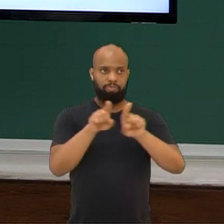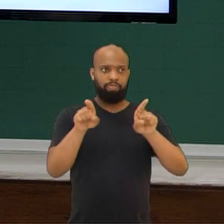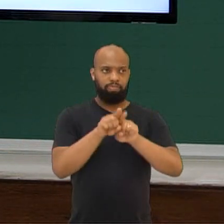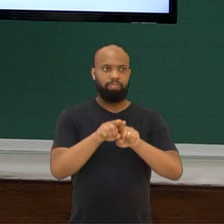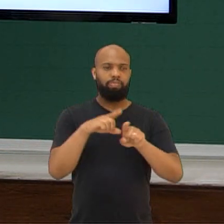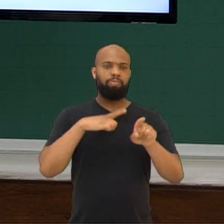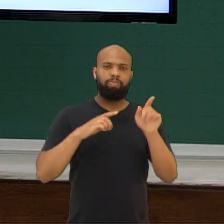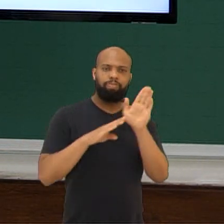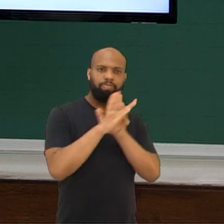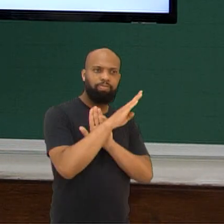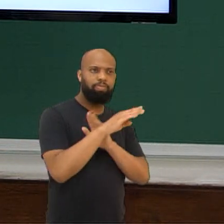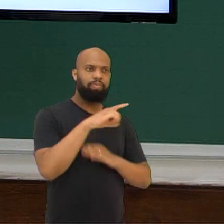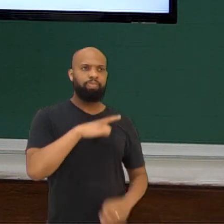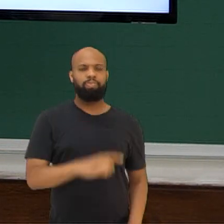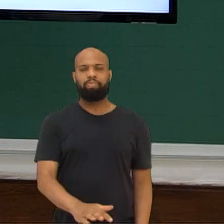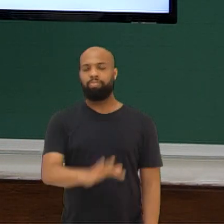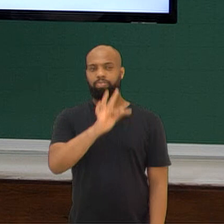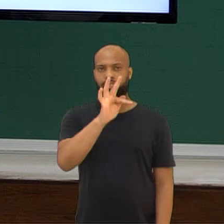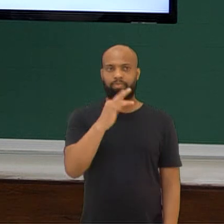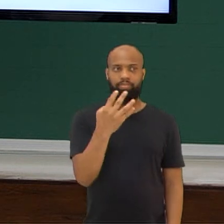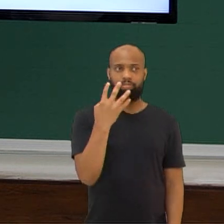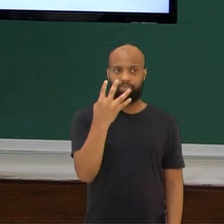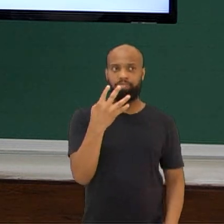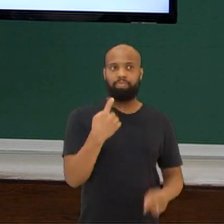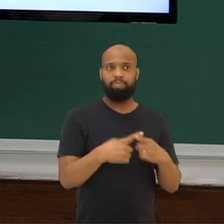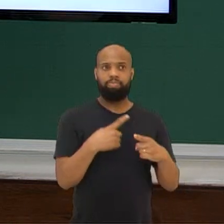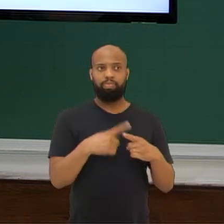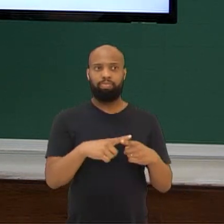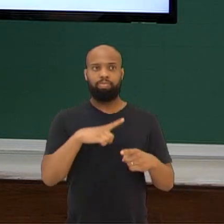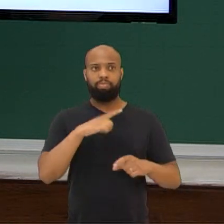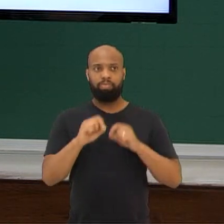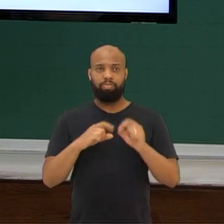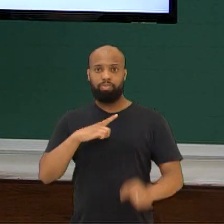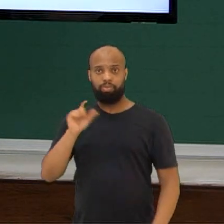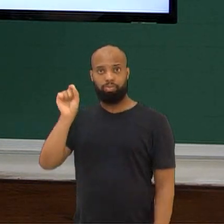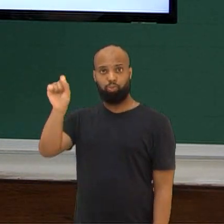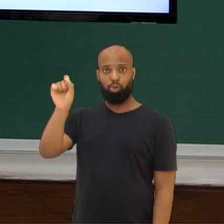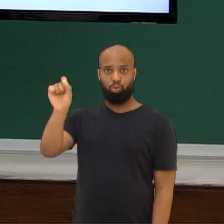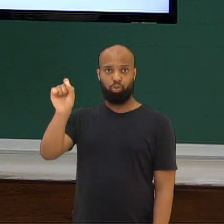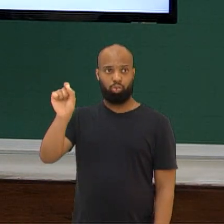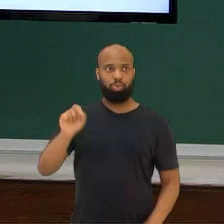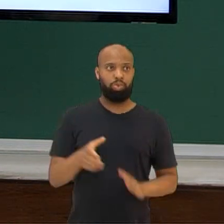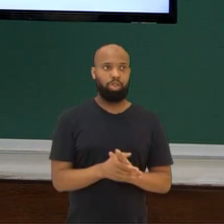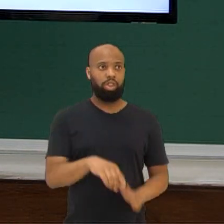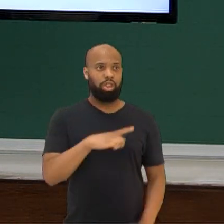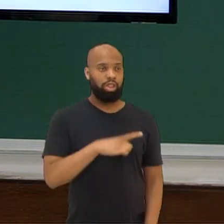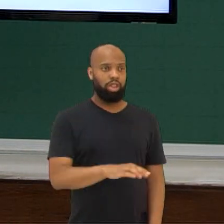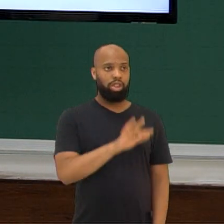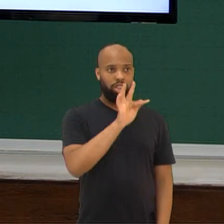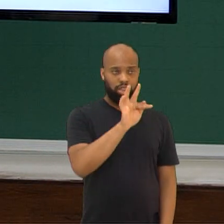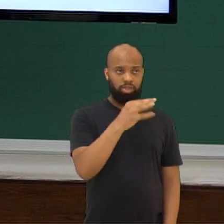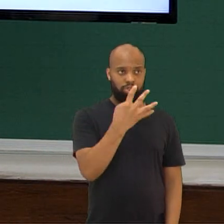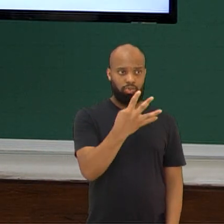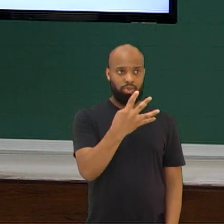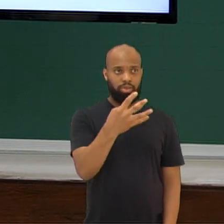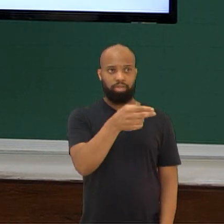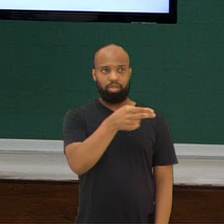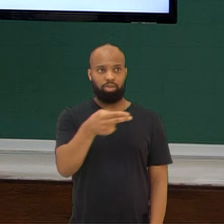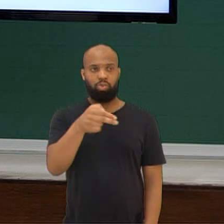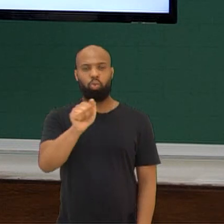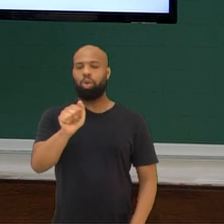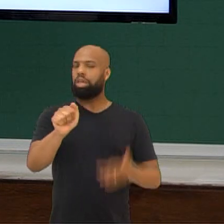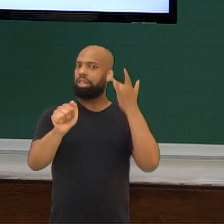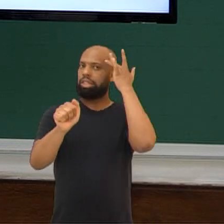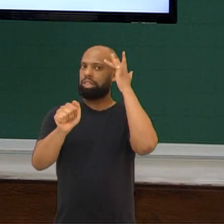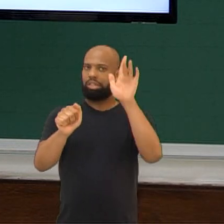reta. F de 4, por quê? Porque eu estou aqui nesse ponto aqui. F de 4 igual a, que eu ainda não